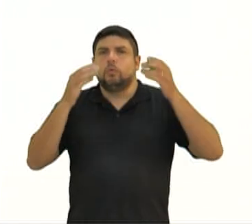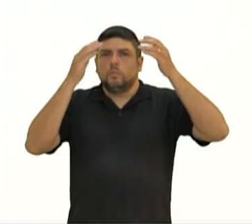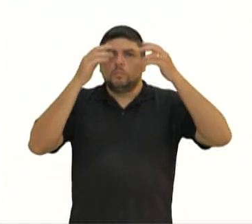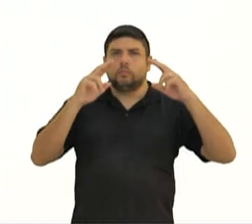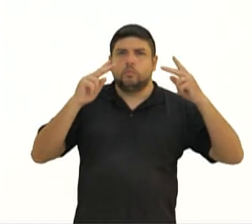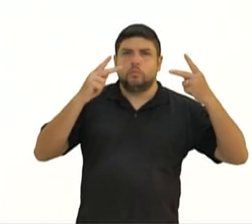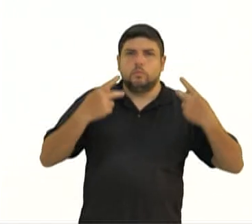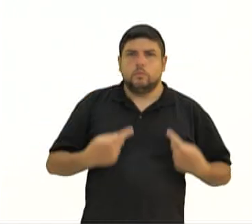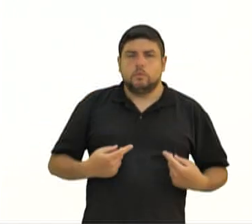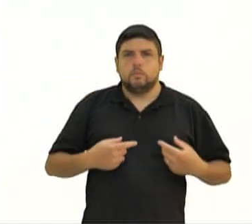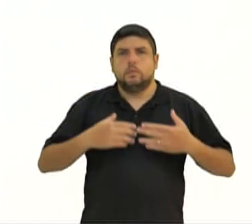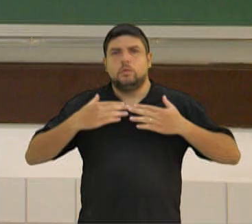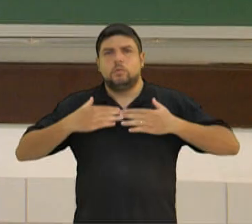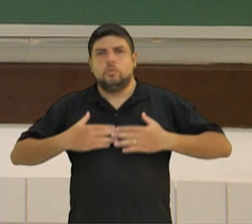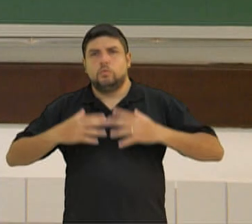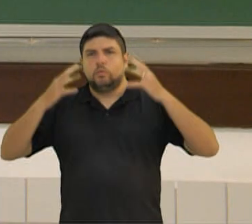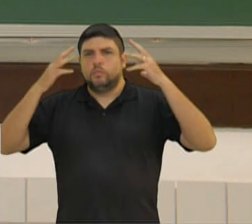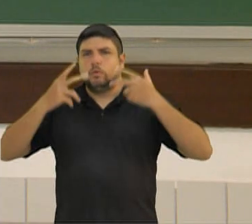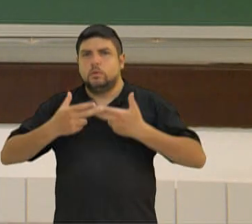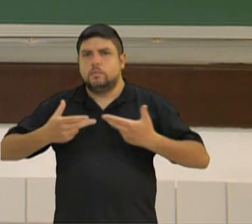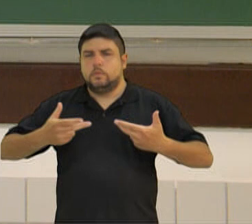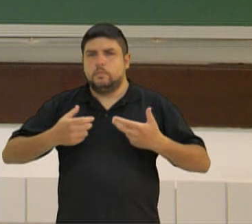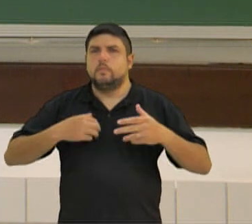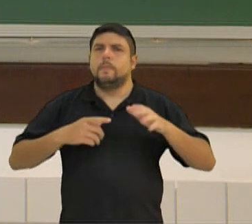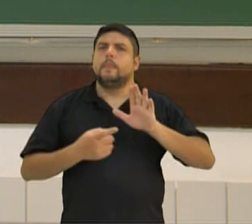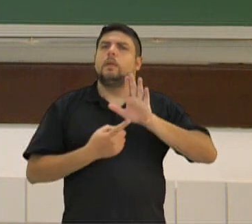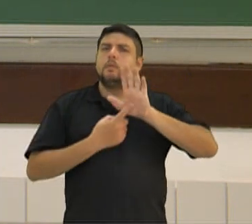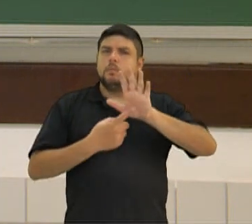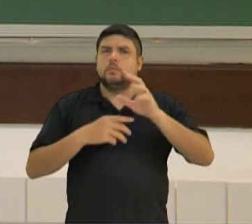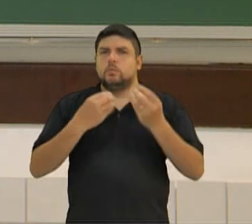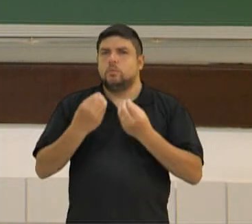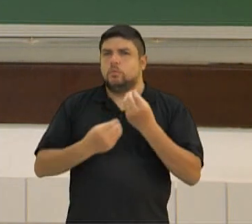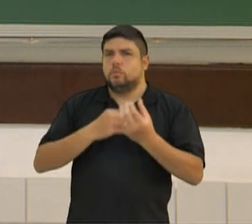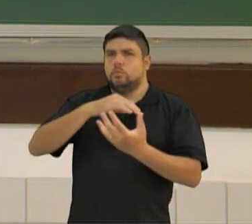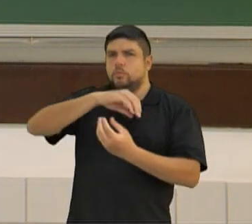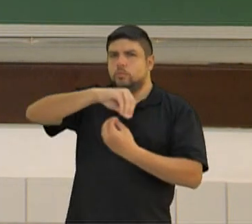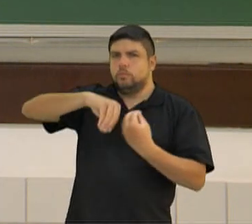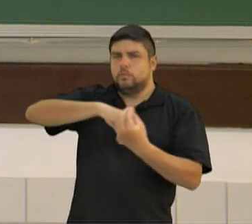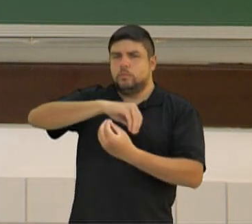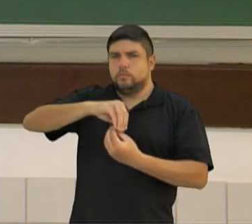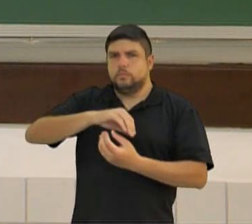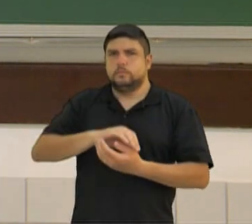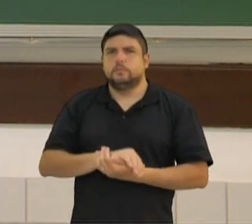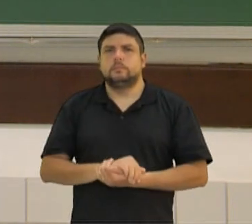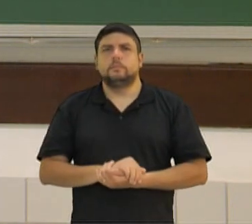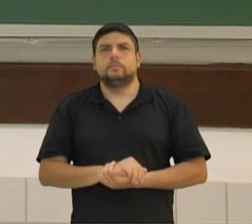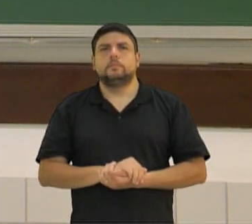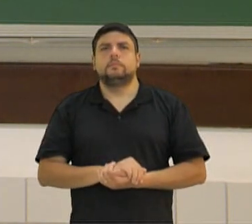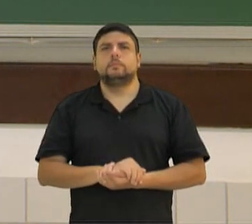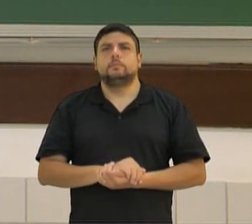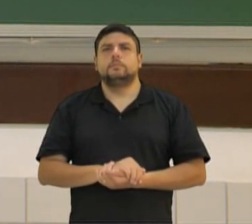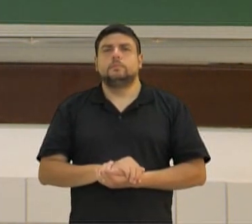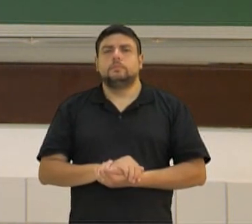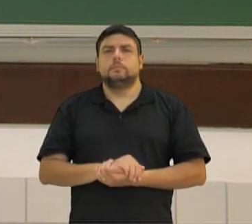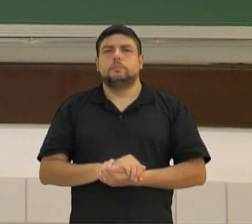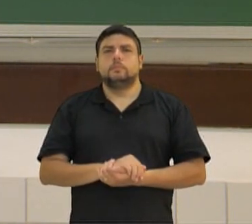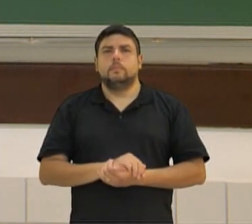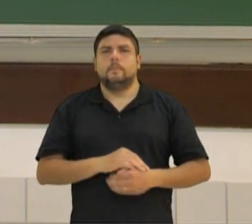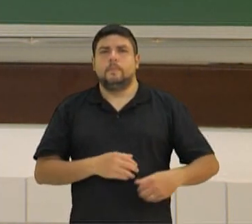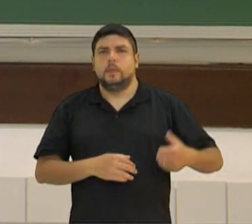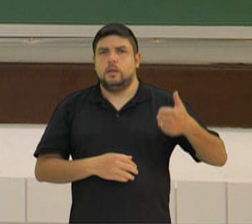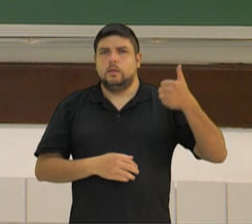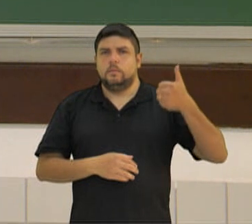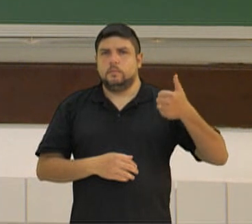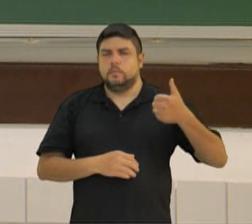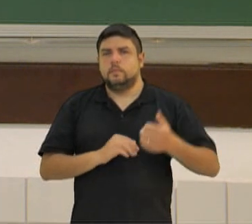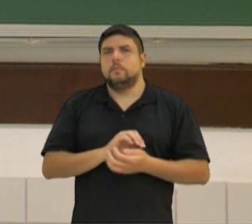partes. Então agora eu vou mostrar para vocês alguns tipos de exemplos dessa arte de característica. A primeira é